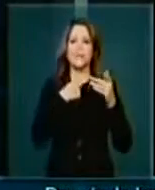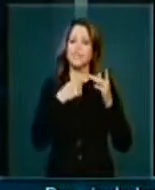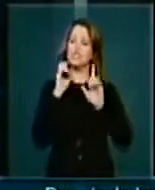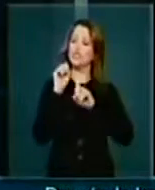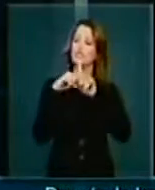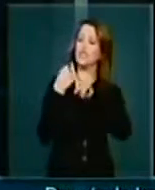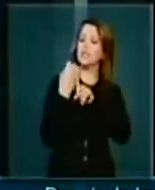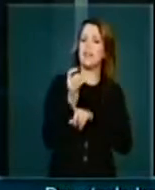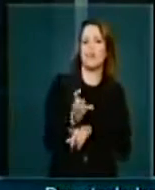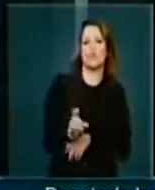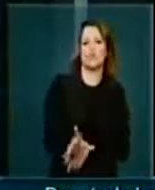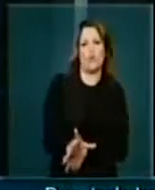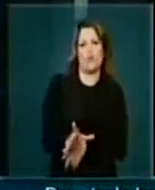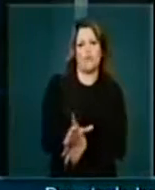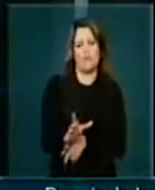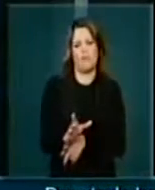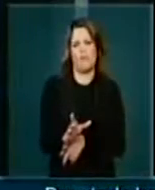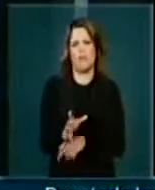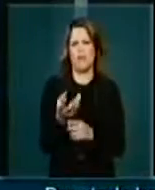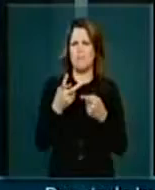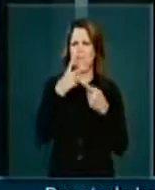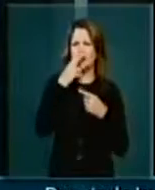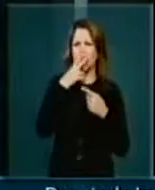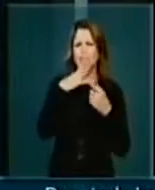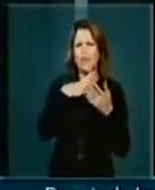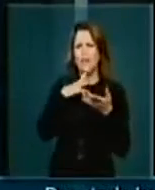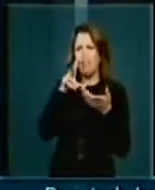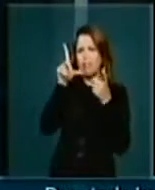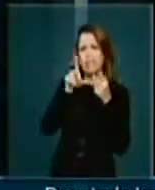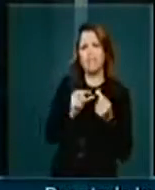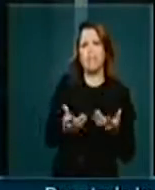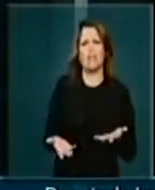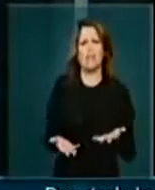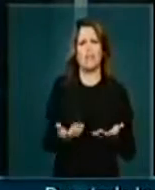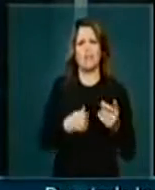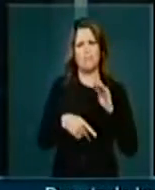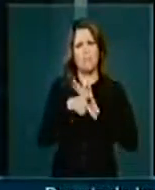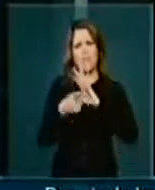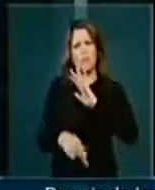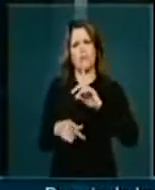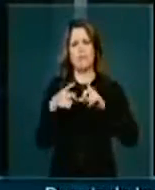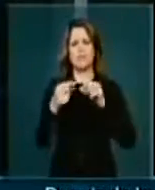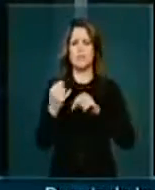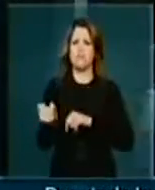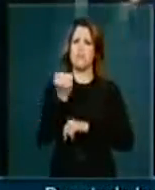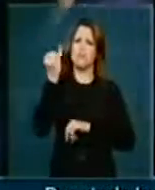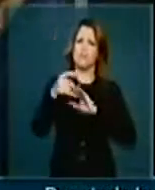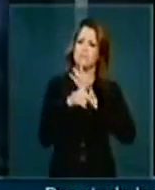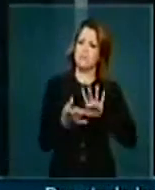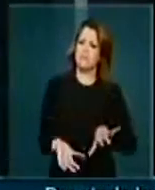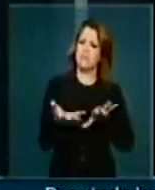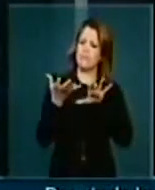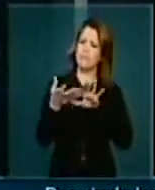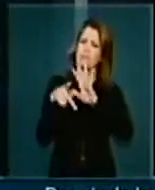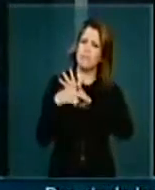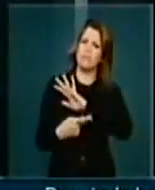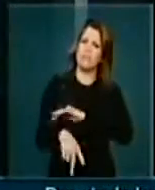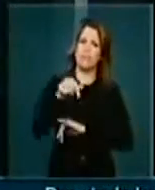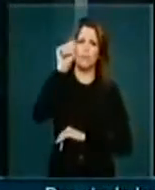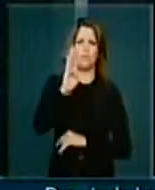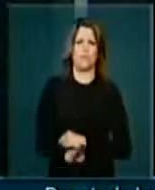social. Foi ao que se restringiu, aqui em Brasília, o papel do parlamentar